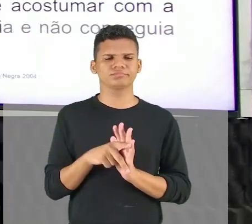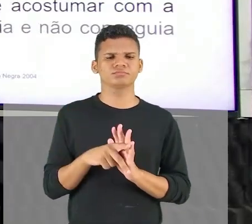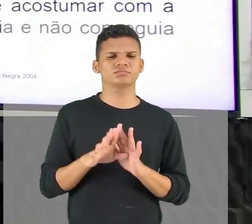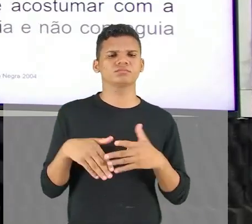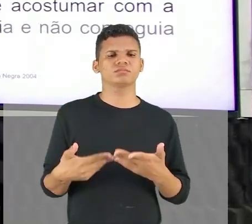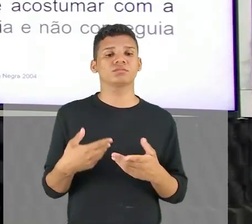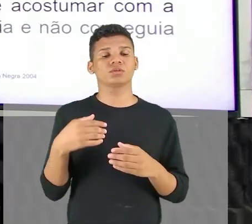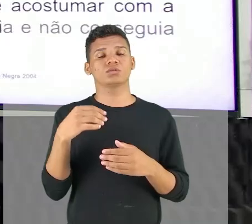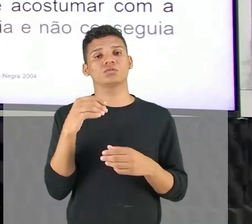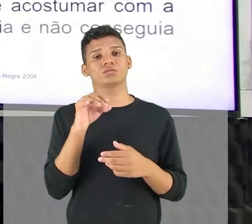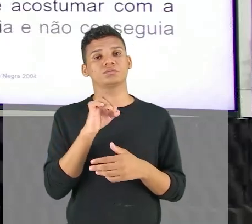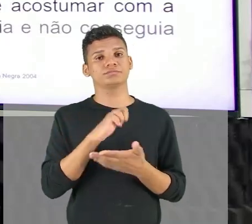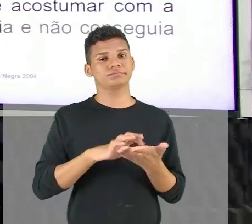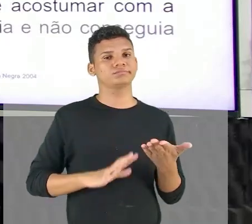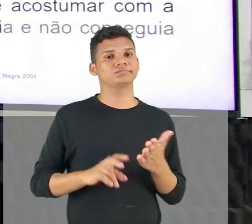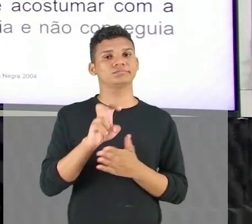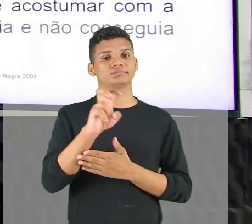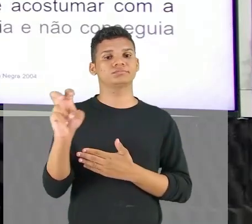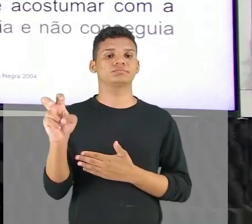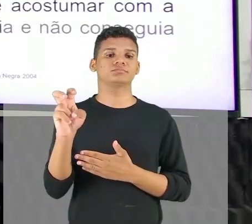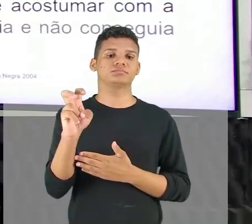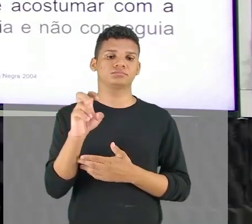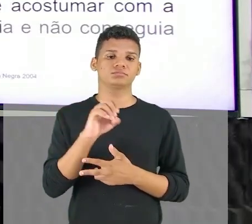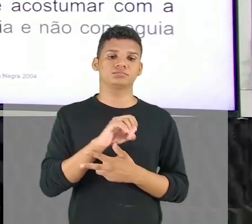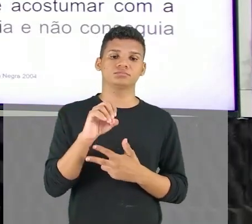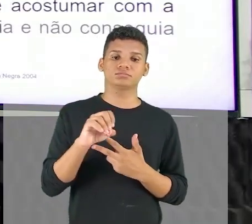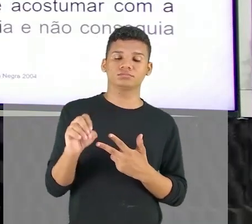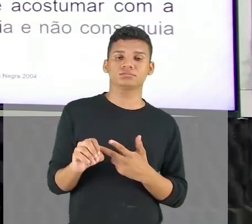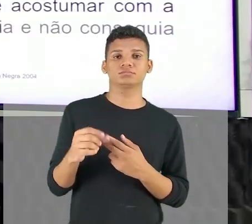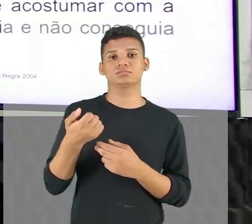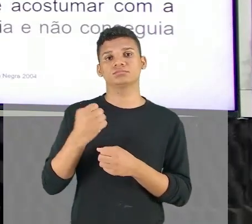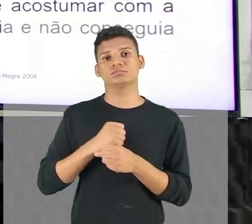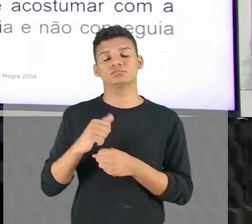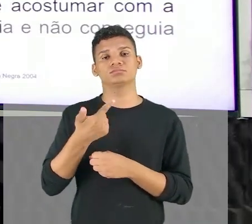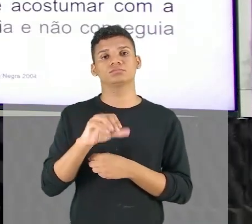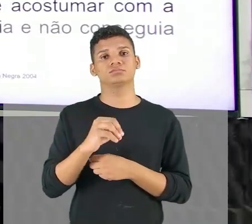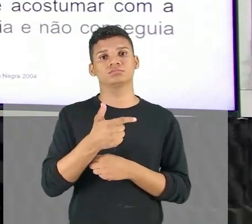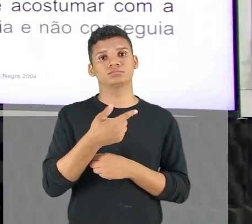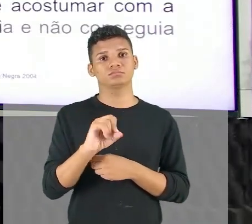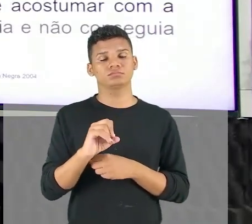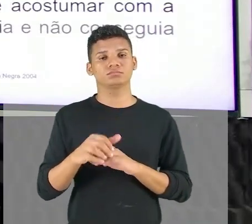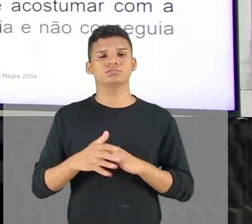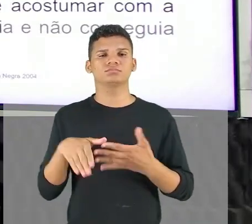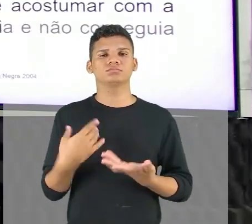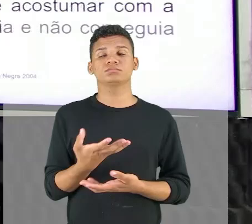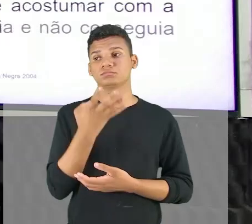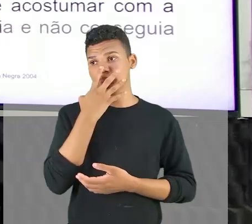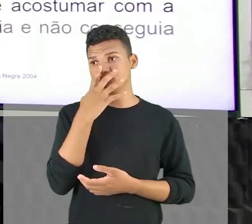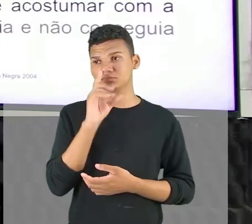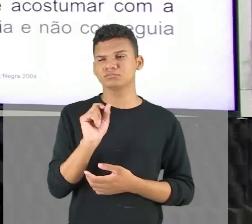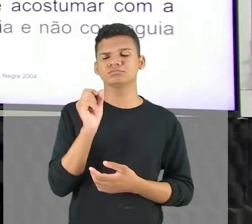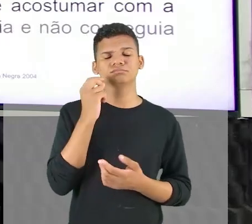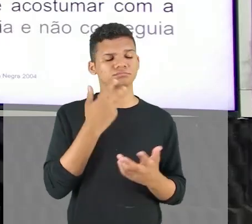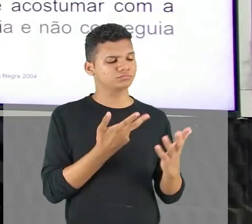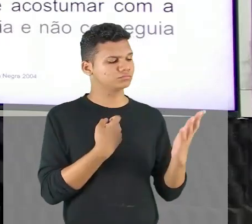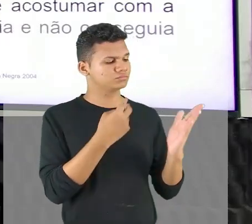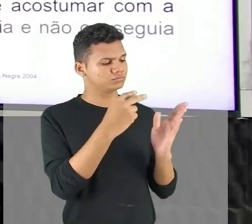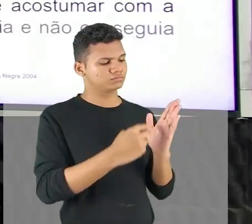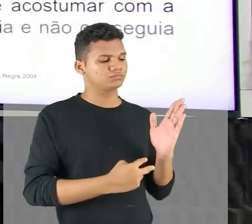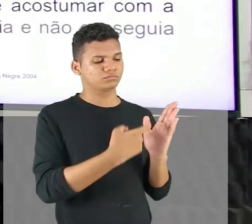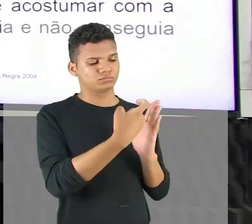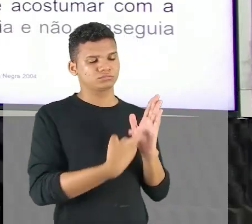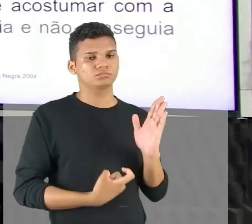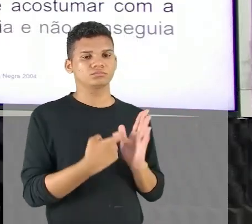número 55 do nosso material é uma questão do Enem de 2020. E vamos ler o que diz o texto.